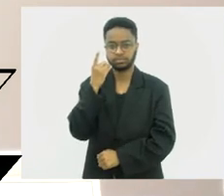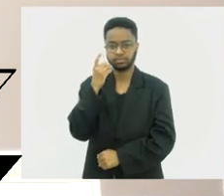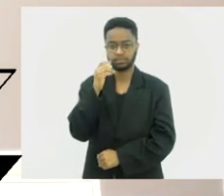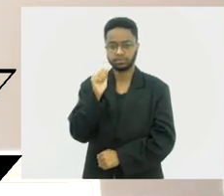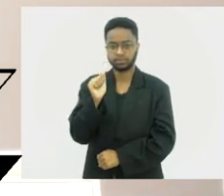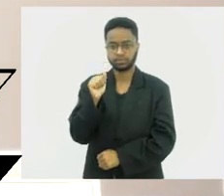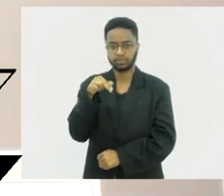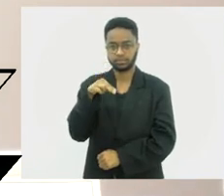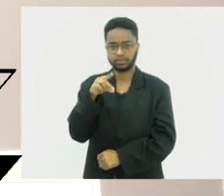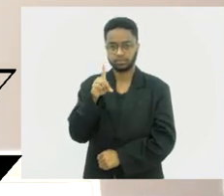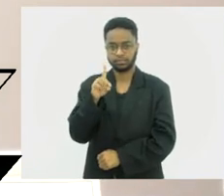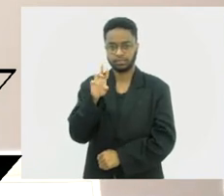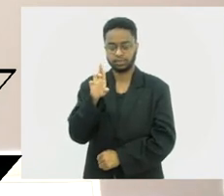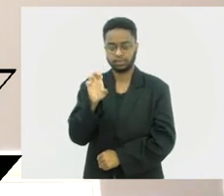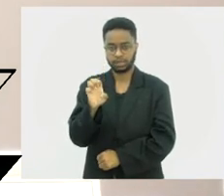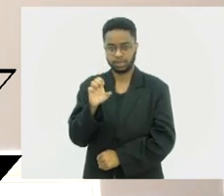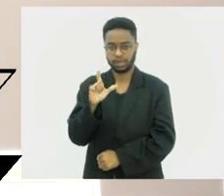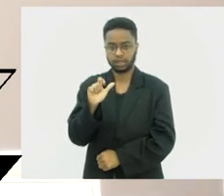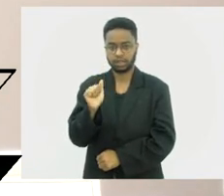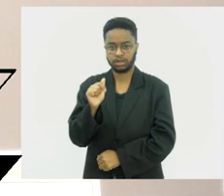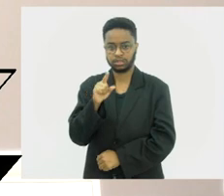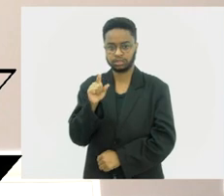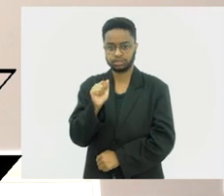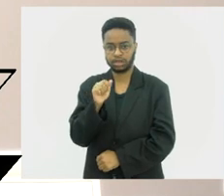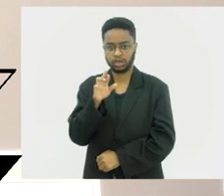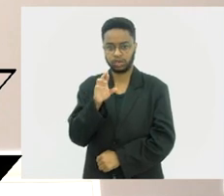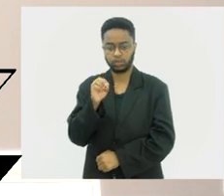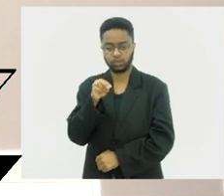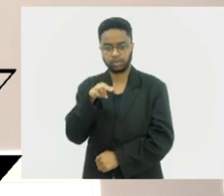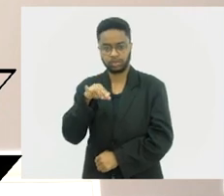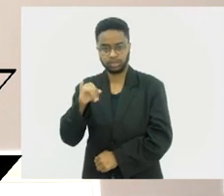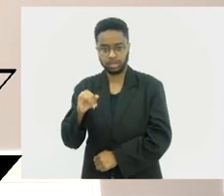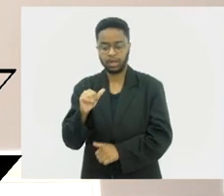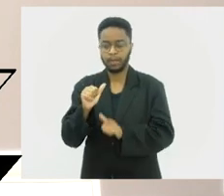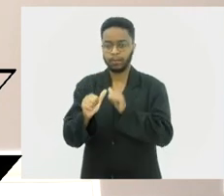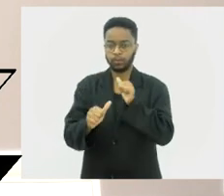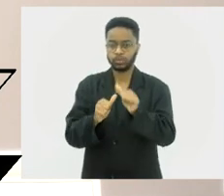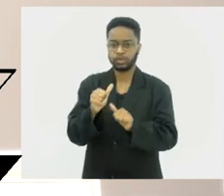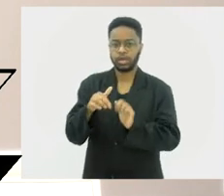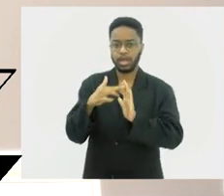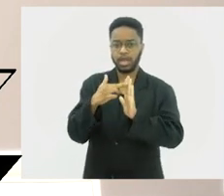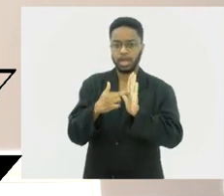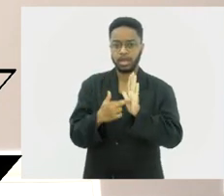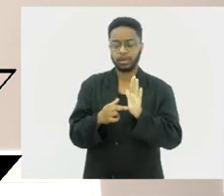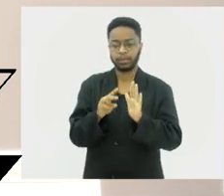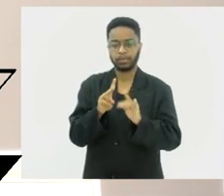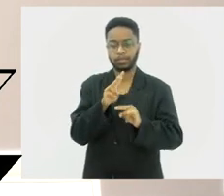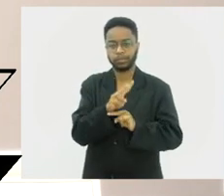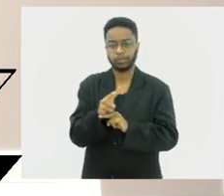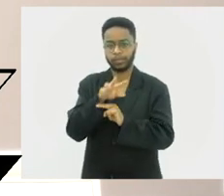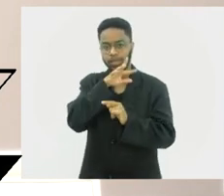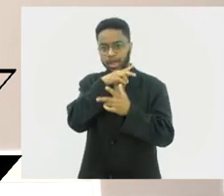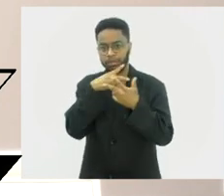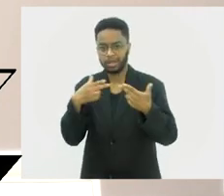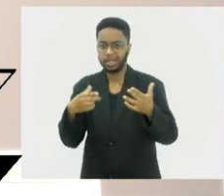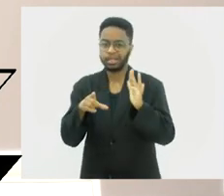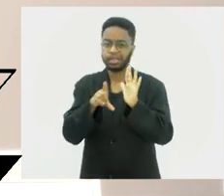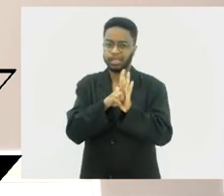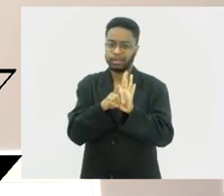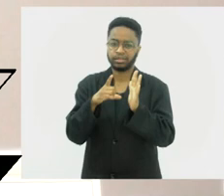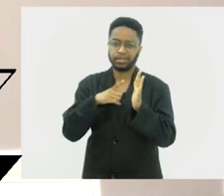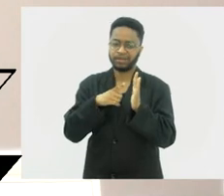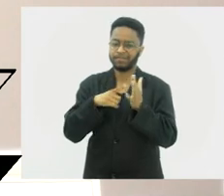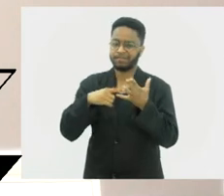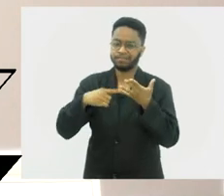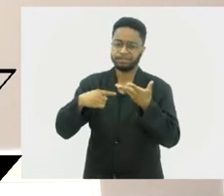André Lazzaroni, uma atualização do Código de Proteção Animal. Uma lei complexa, com vários e